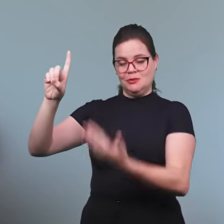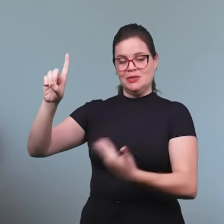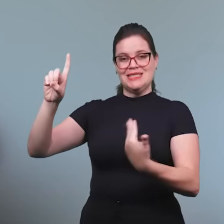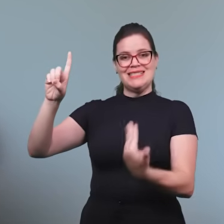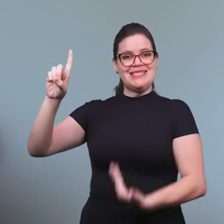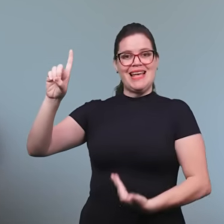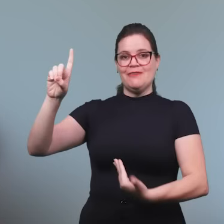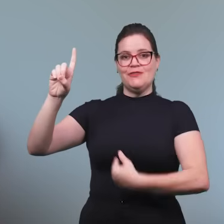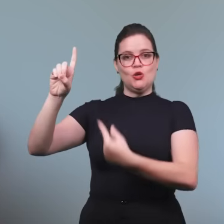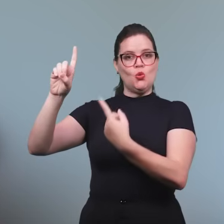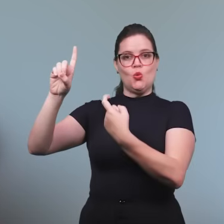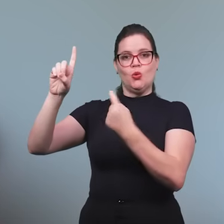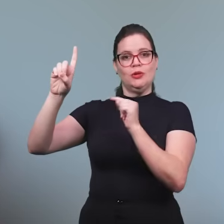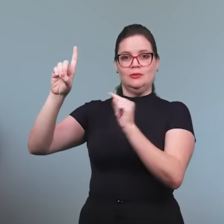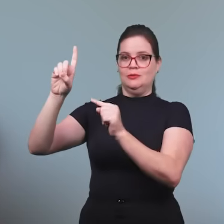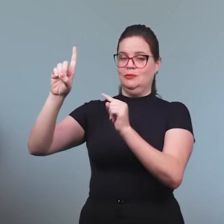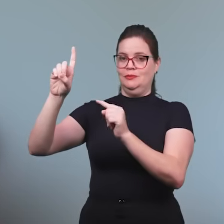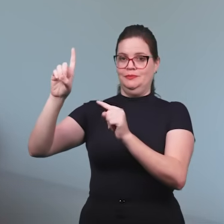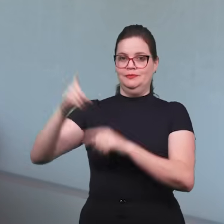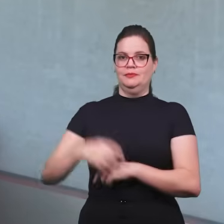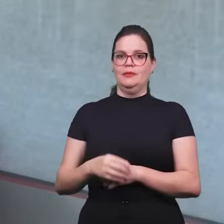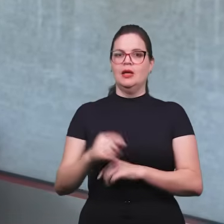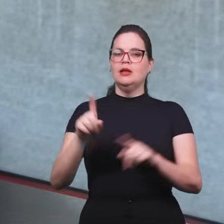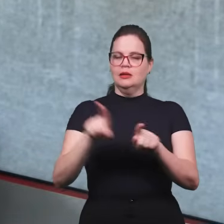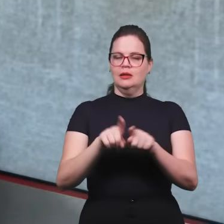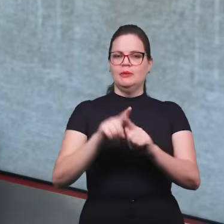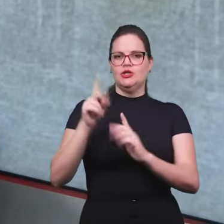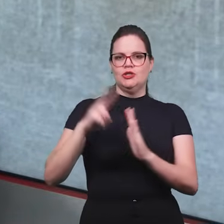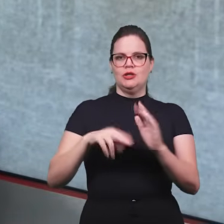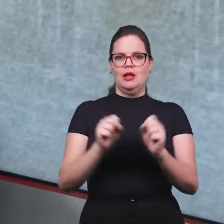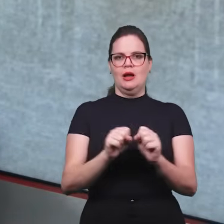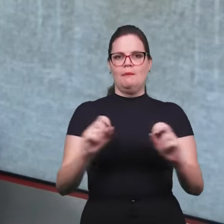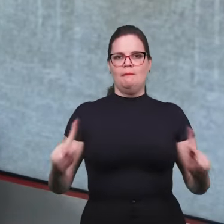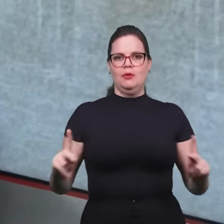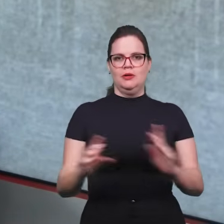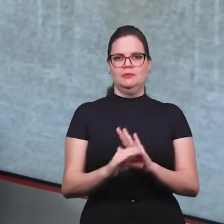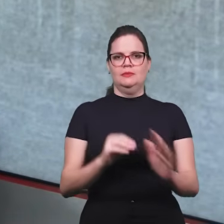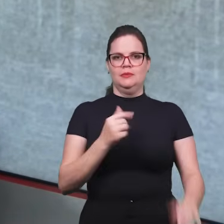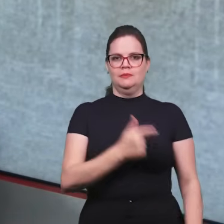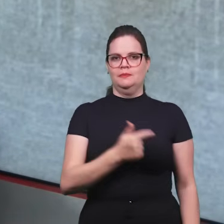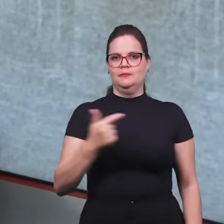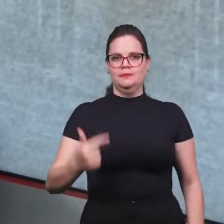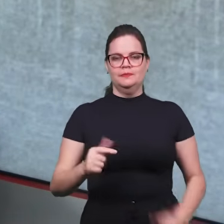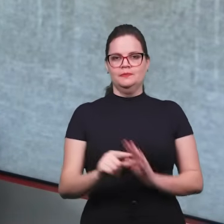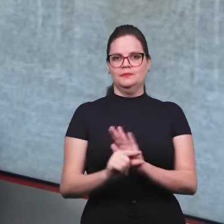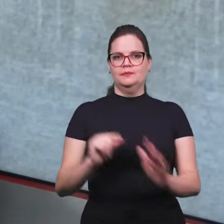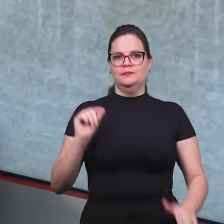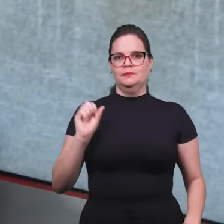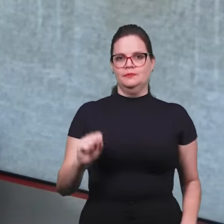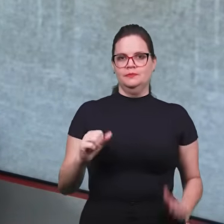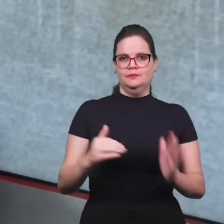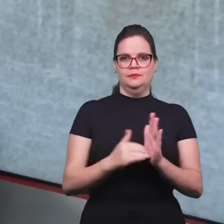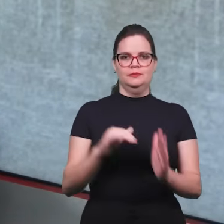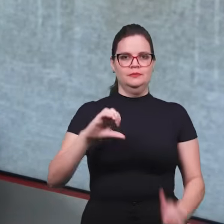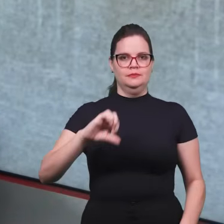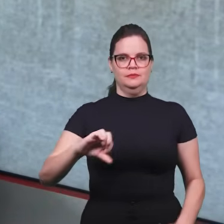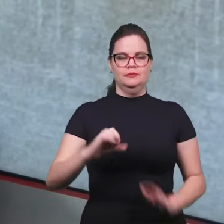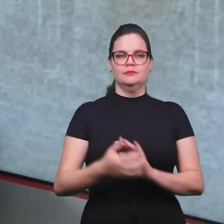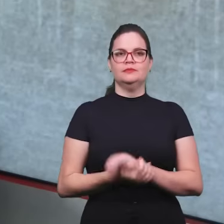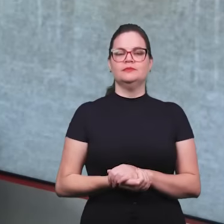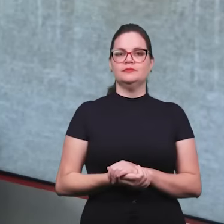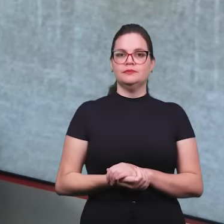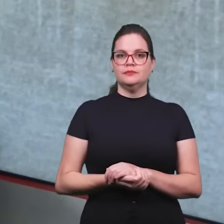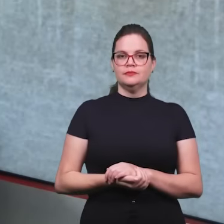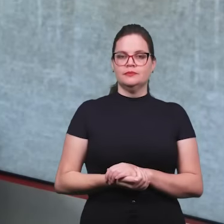Ele servirás. Se nós formos lá no final da Bíblia, no livro de Apocalipse, no capítulo 22, no verso 8 e